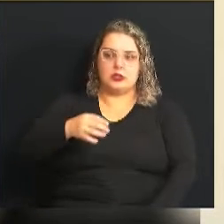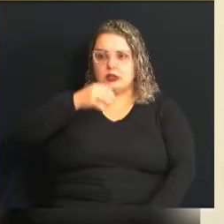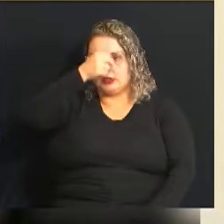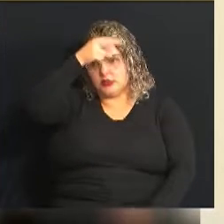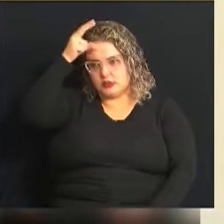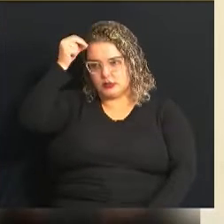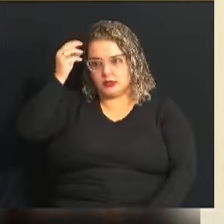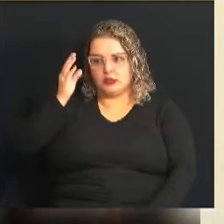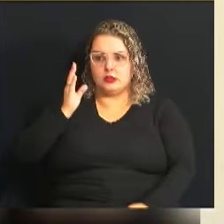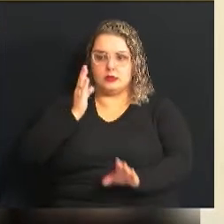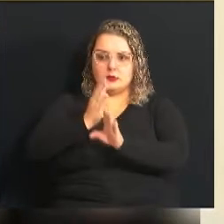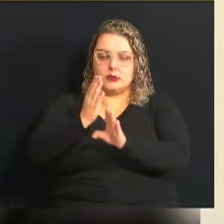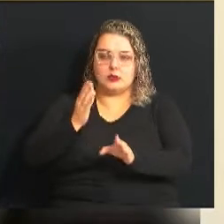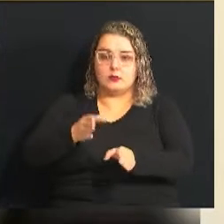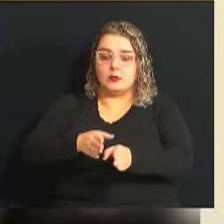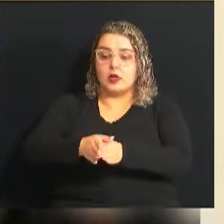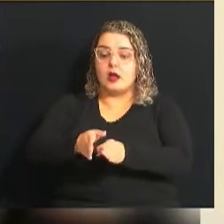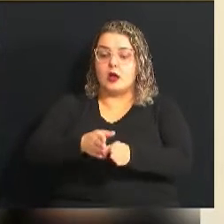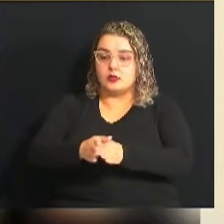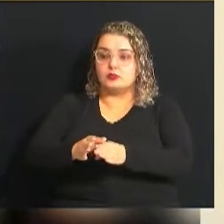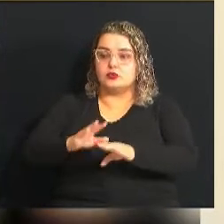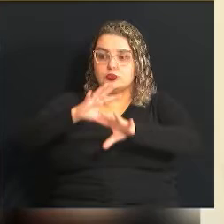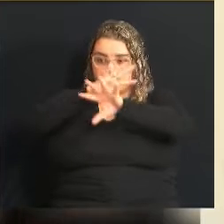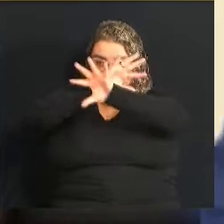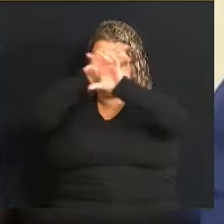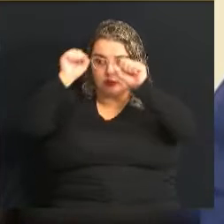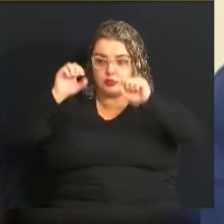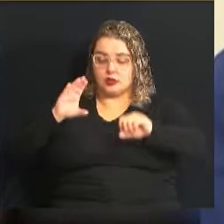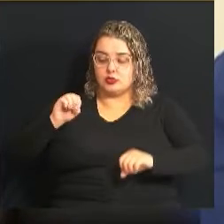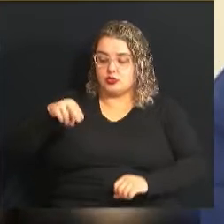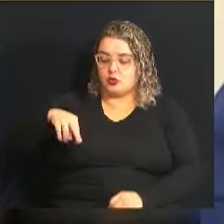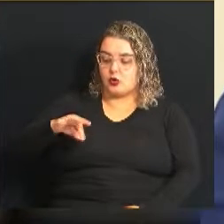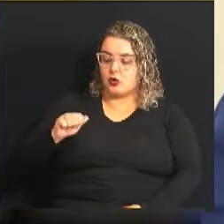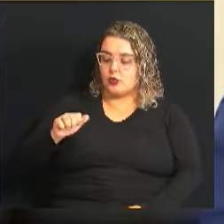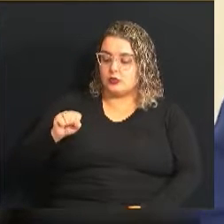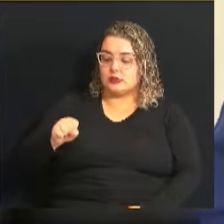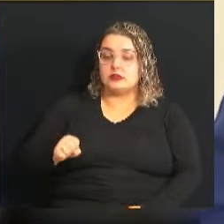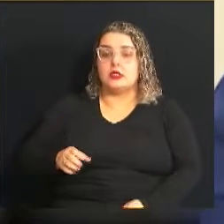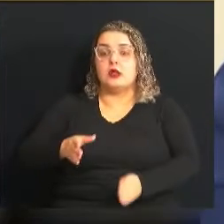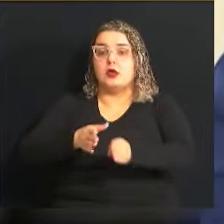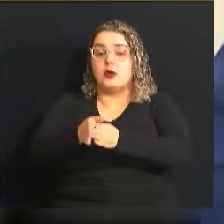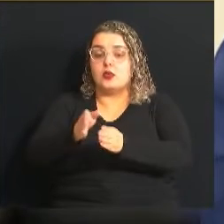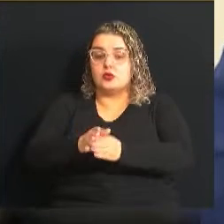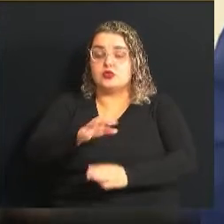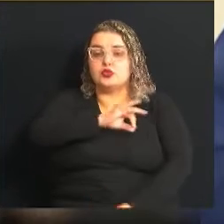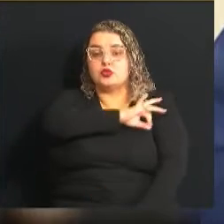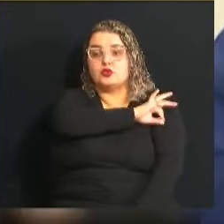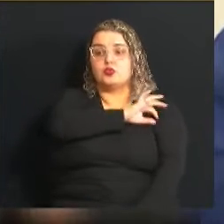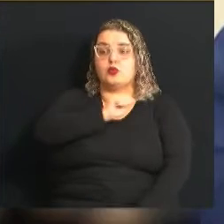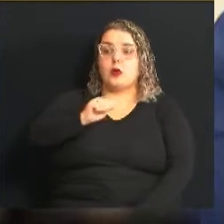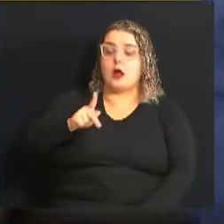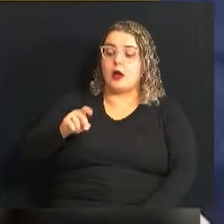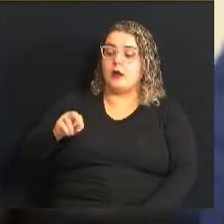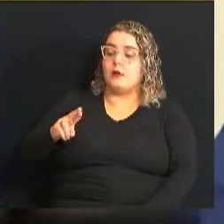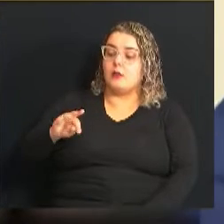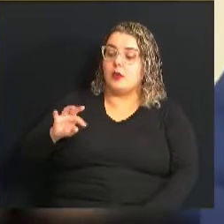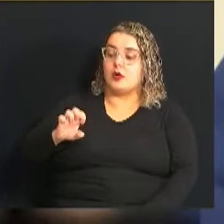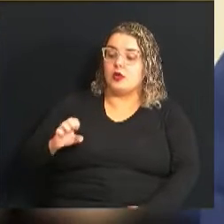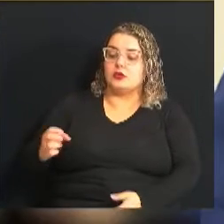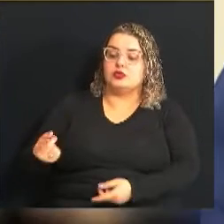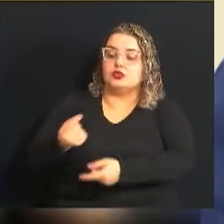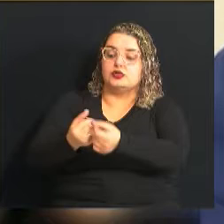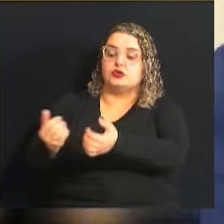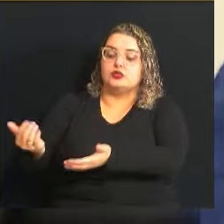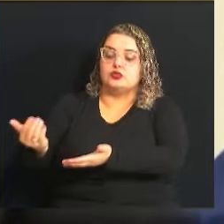localizei uma recomendação do Tribunal de Contas. Olha, recomendo à Prefeitura o aporte de recursos financeiros